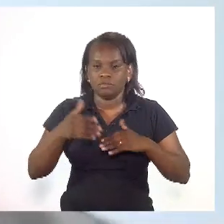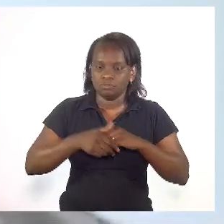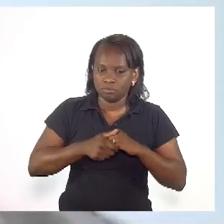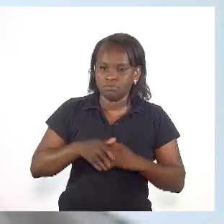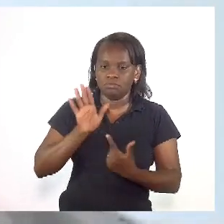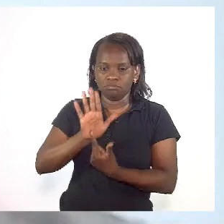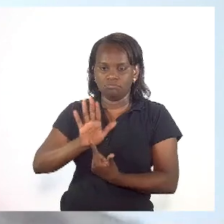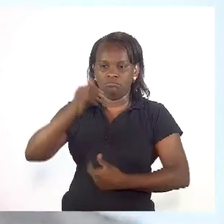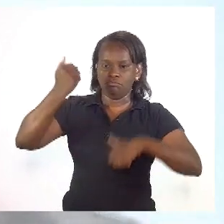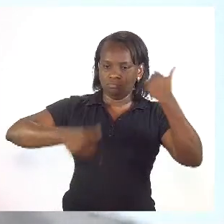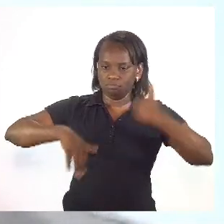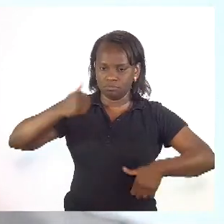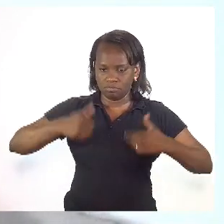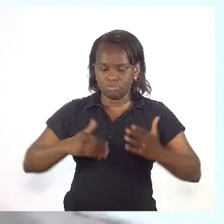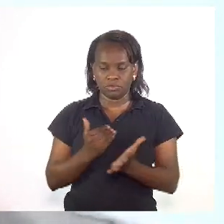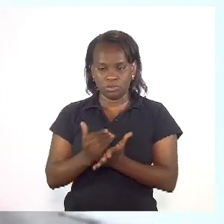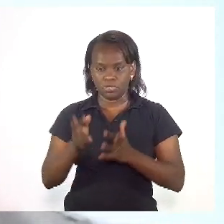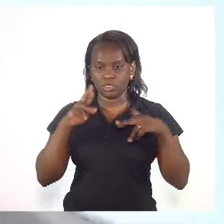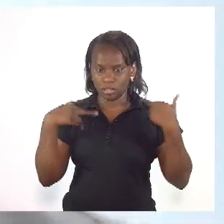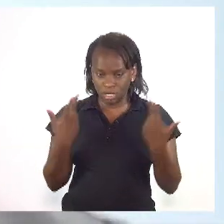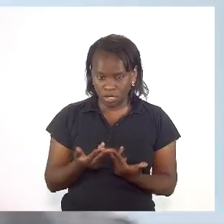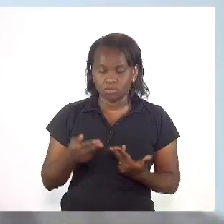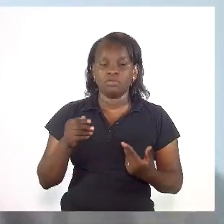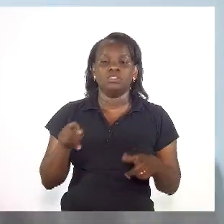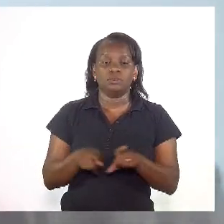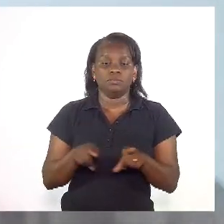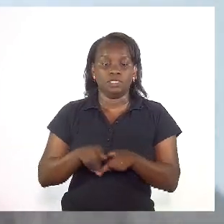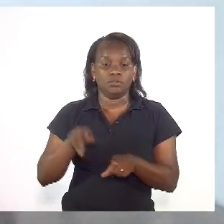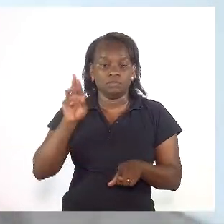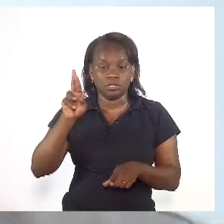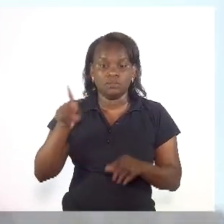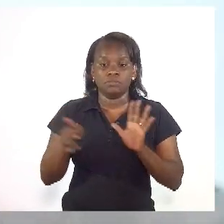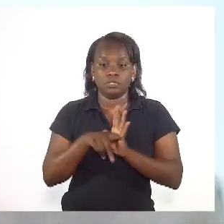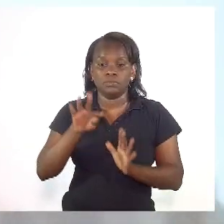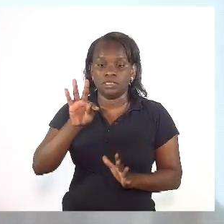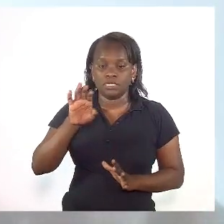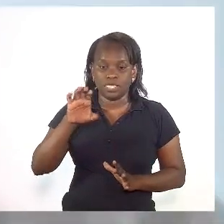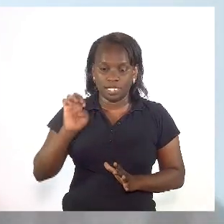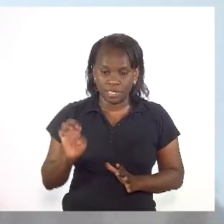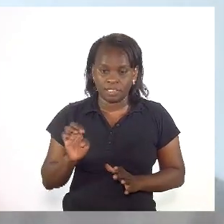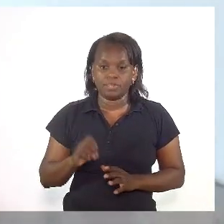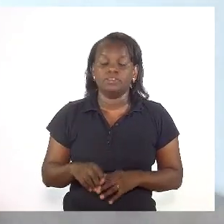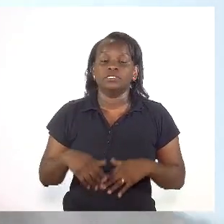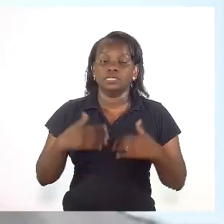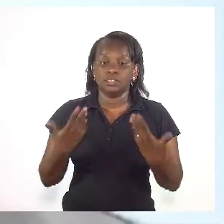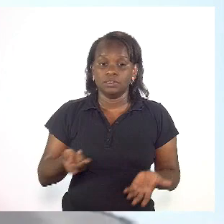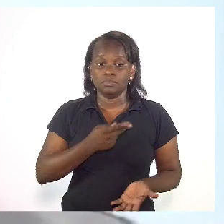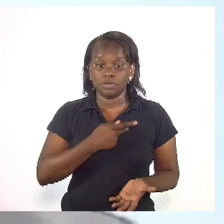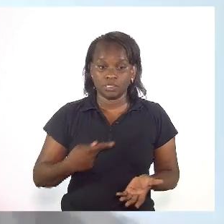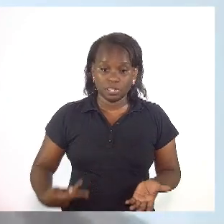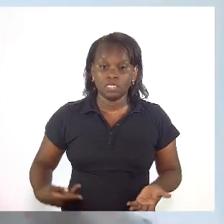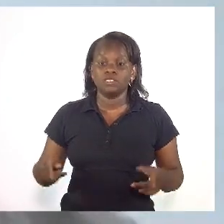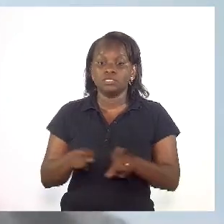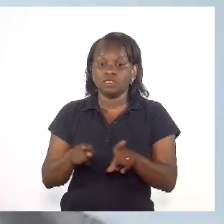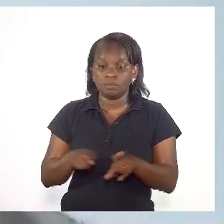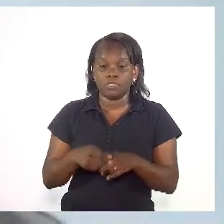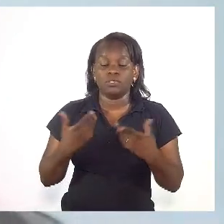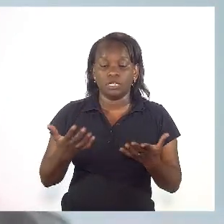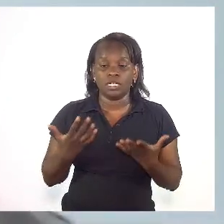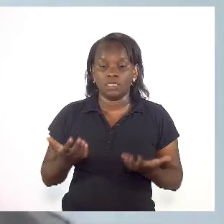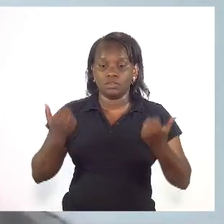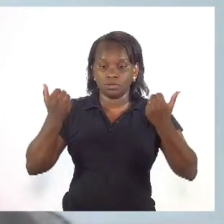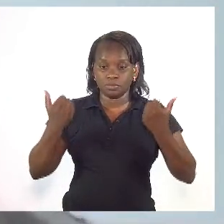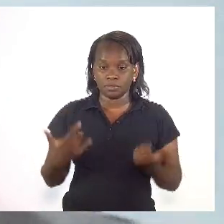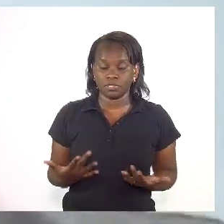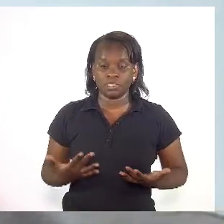que fez no início desta audiência, a representação do Tribunal de Contas do Estado. Senhor presidente, eu também quero aqui fazer